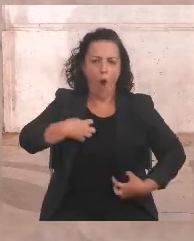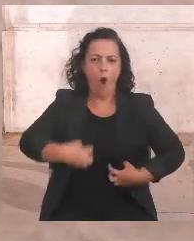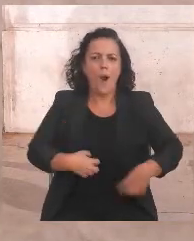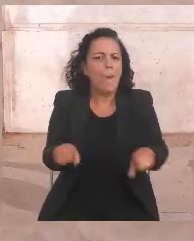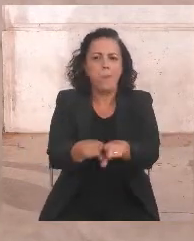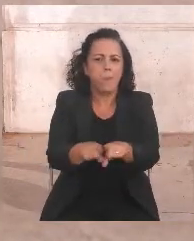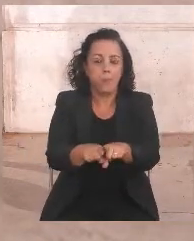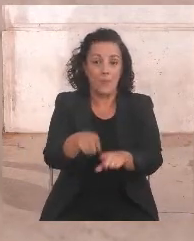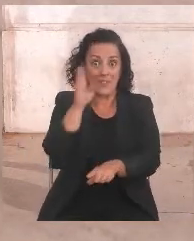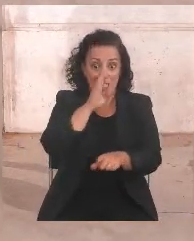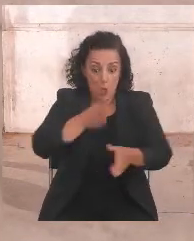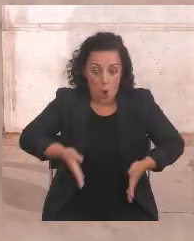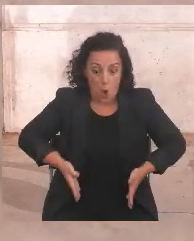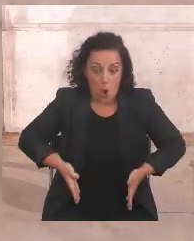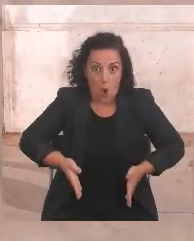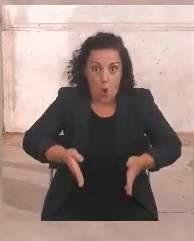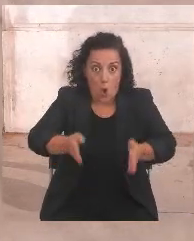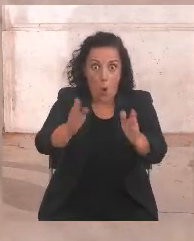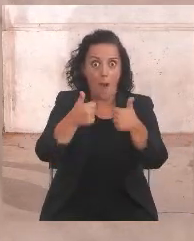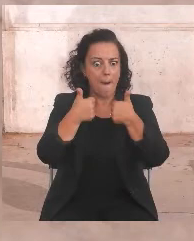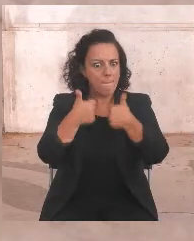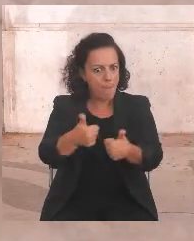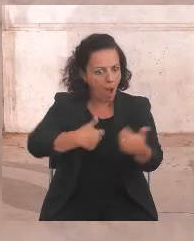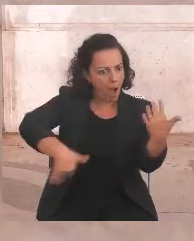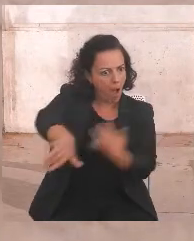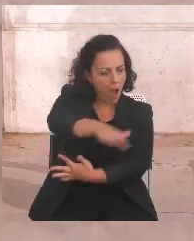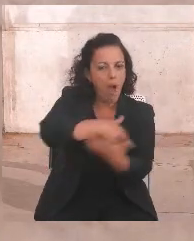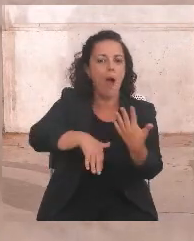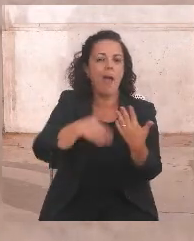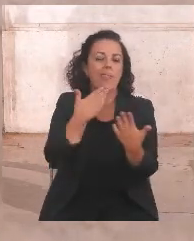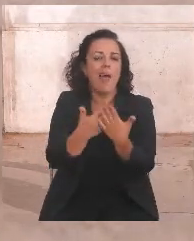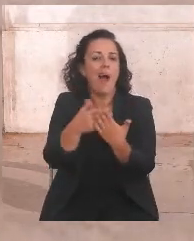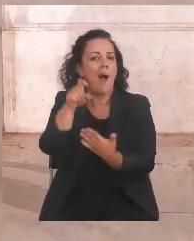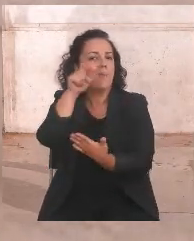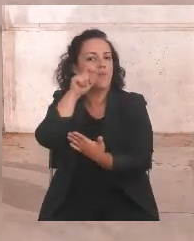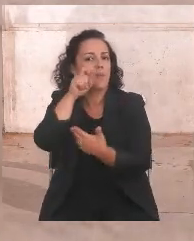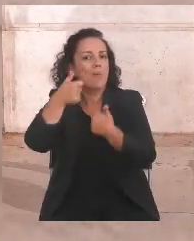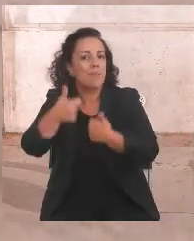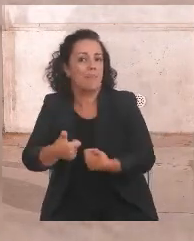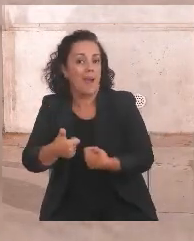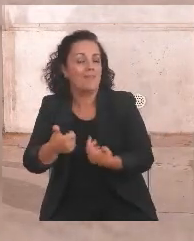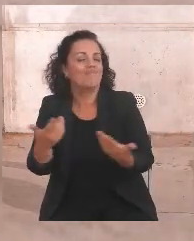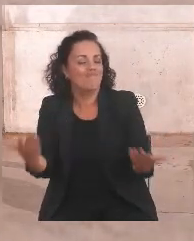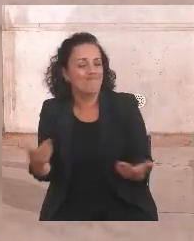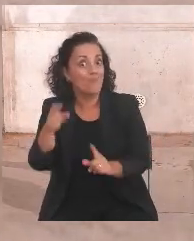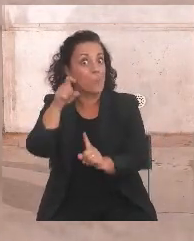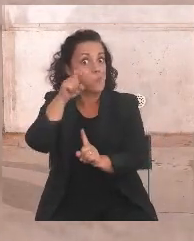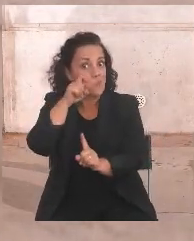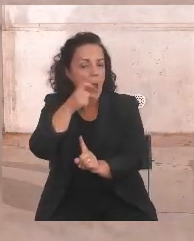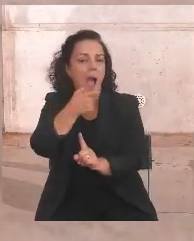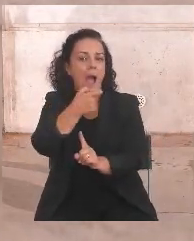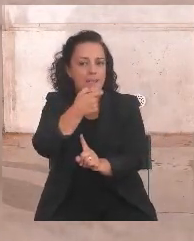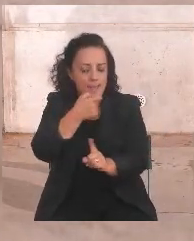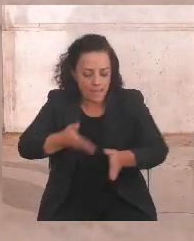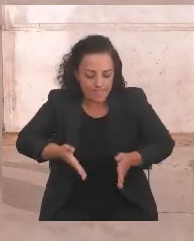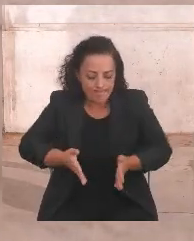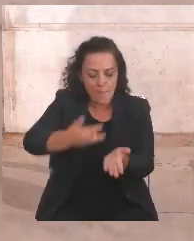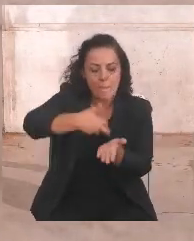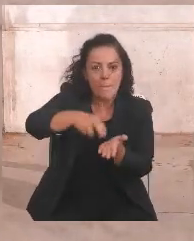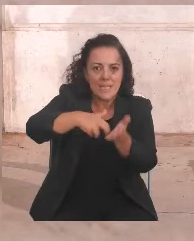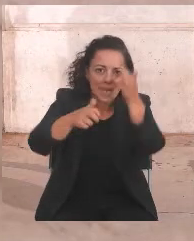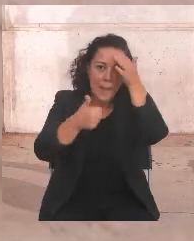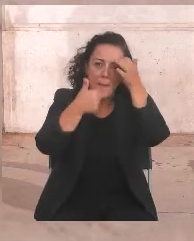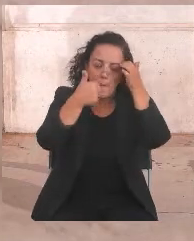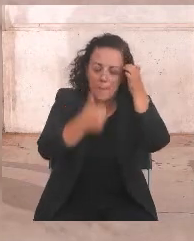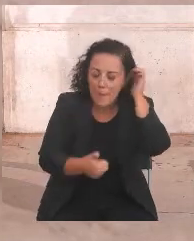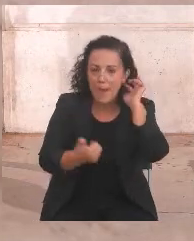bem usada tende a ser uma rua segura. É por isso que a segurança começa com passeios bem vividos,